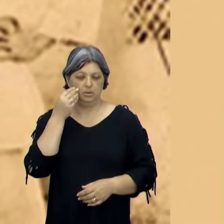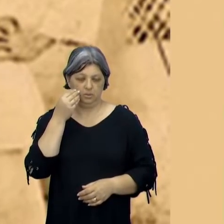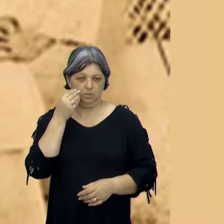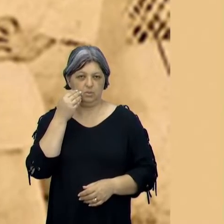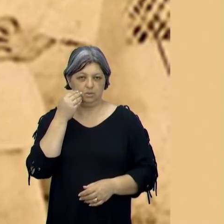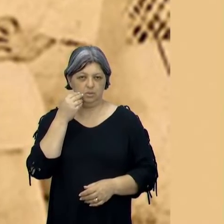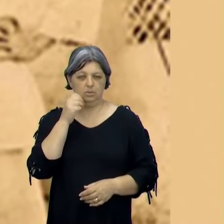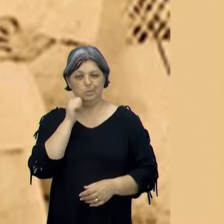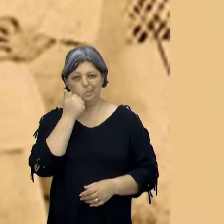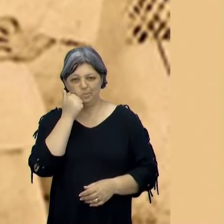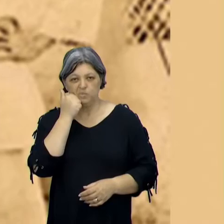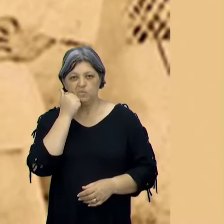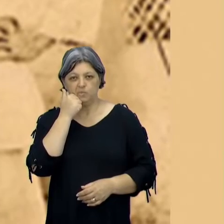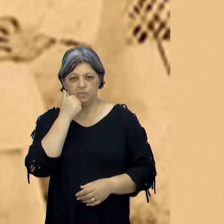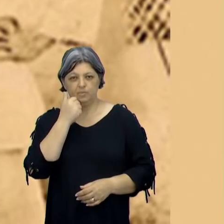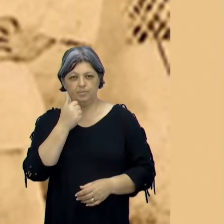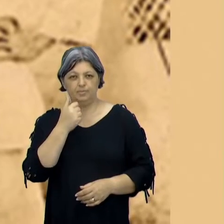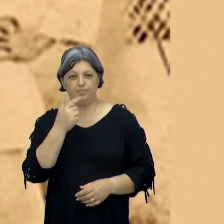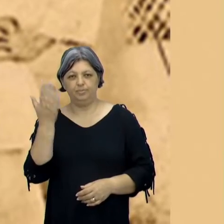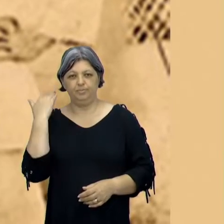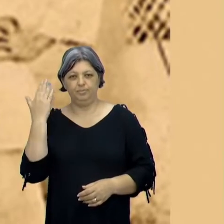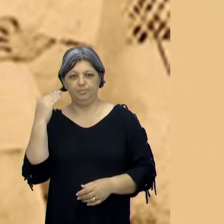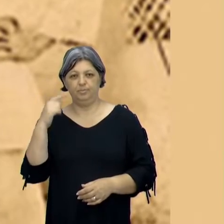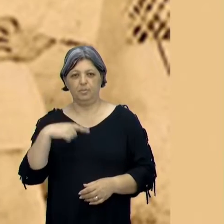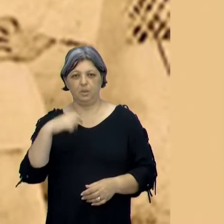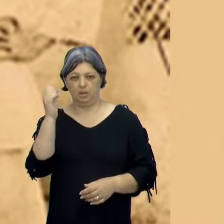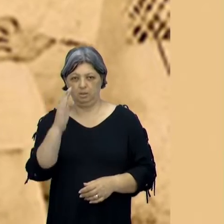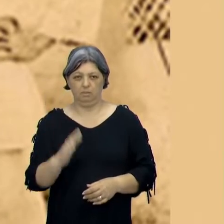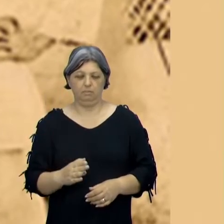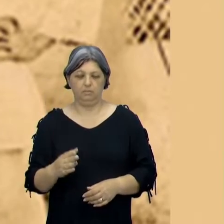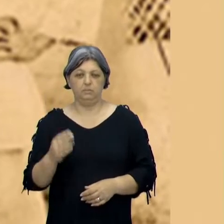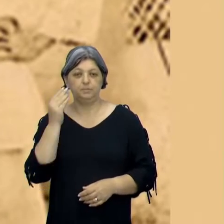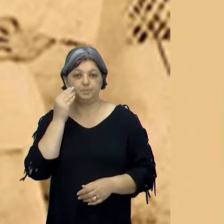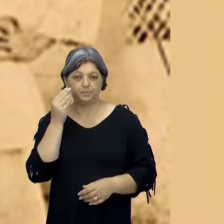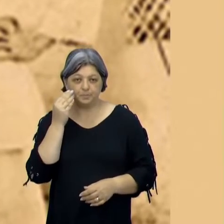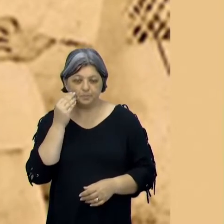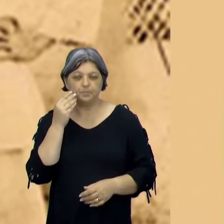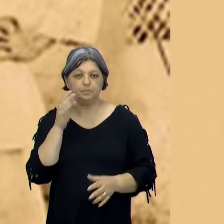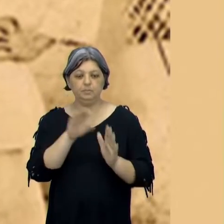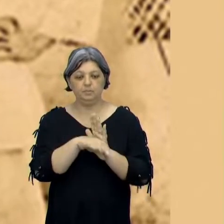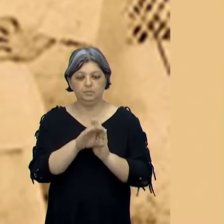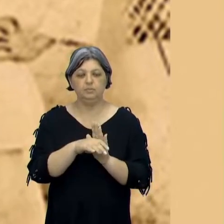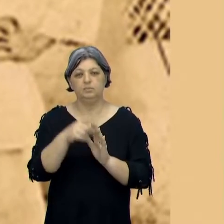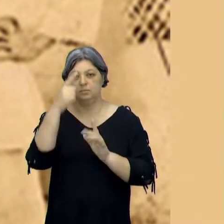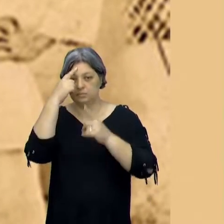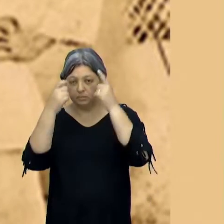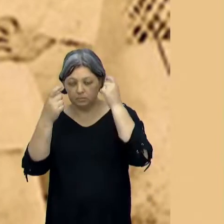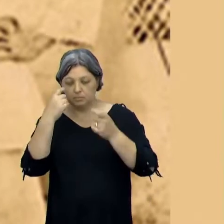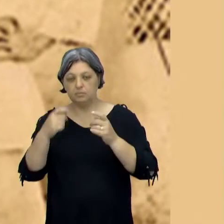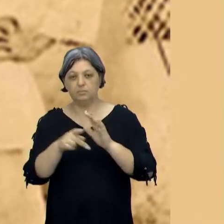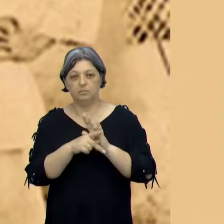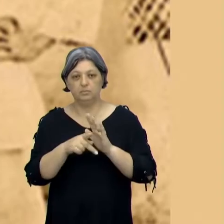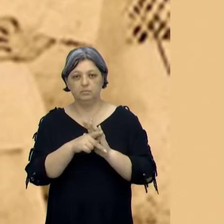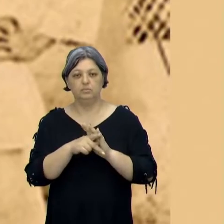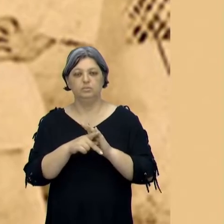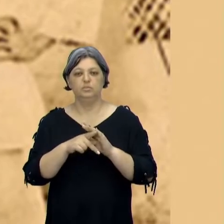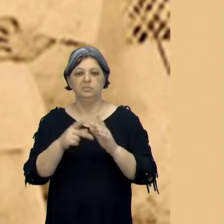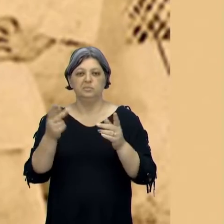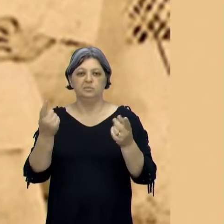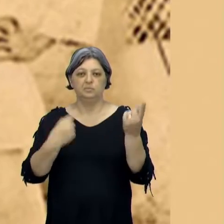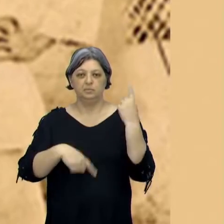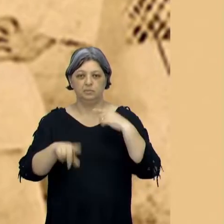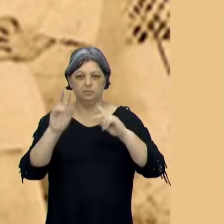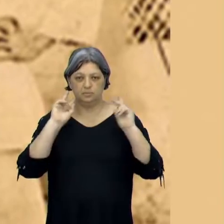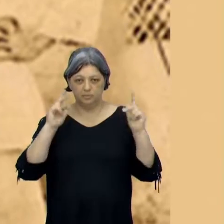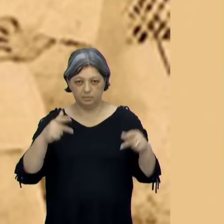dos cientistas que existiam no Brasil na época, tentar trazer esse conceito e essas ideias da eugenia, tentando dessa